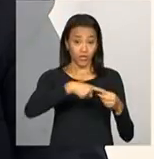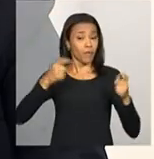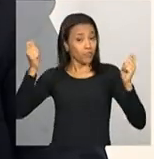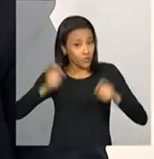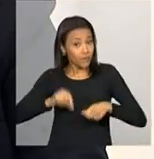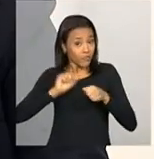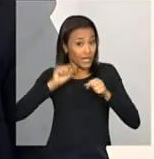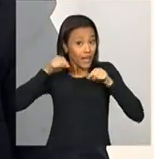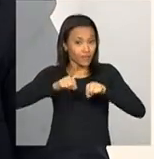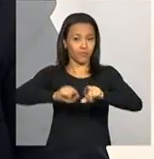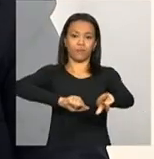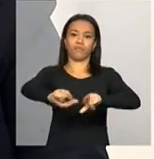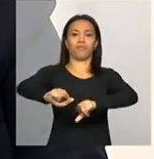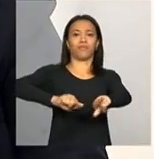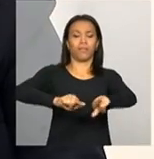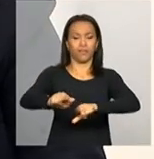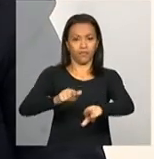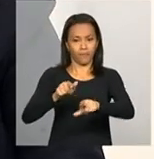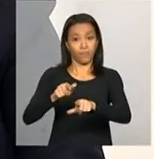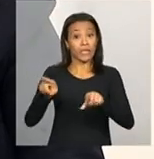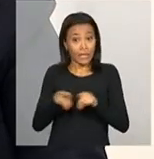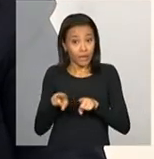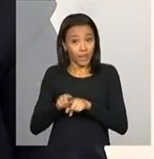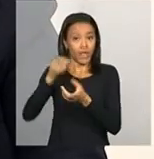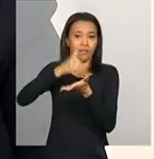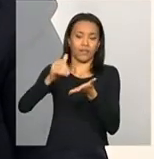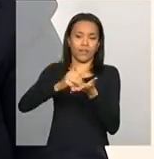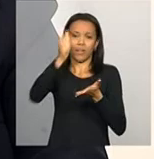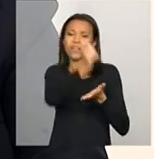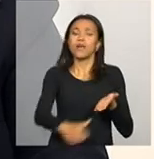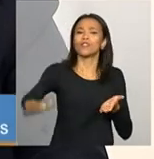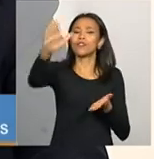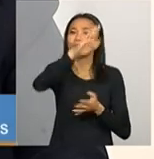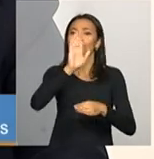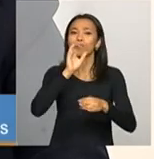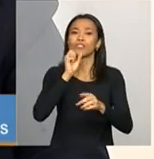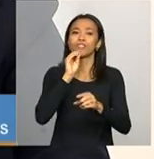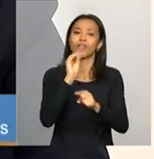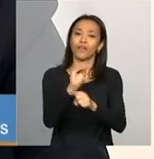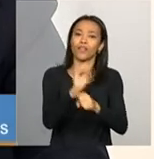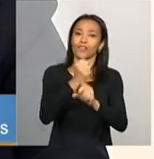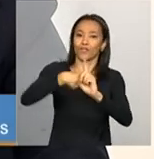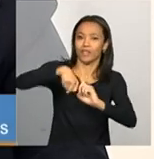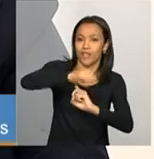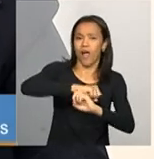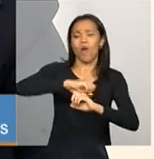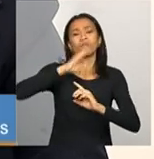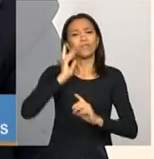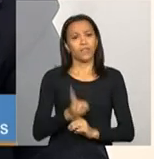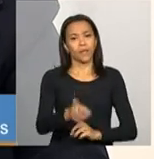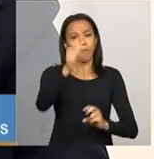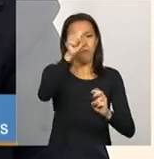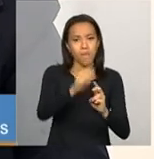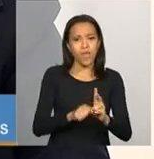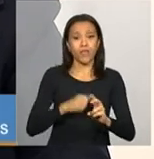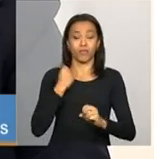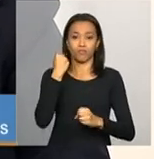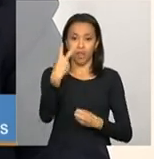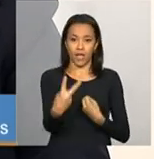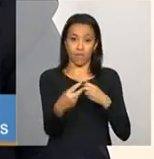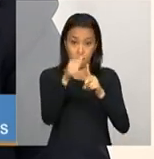nós também, a Secretaria Nacional da Assistência Social faz a cada 2 meses um